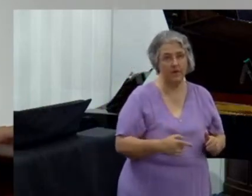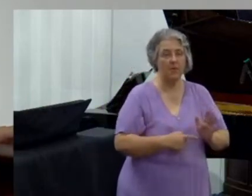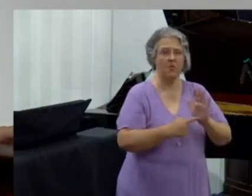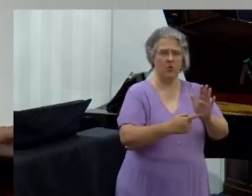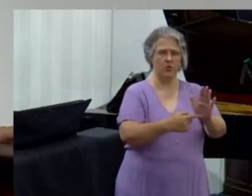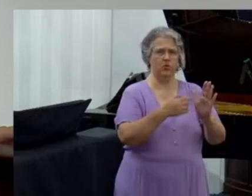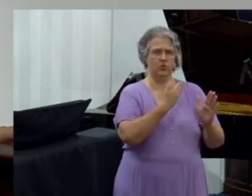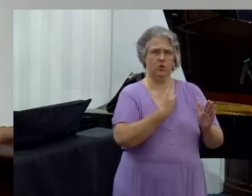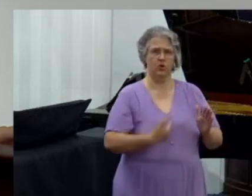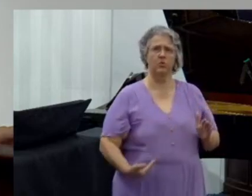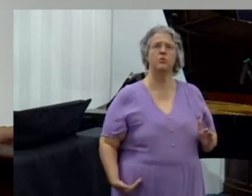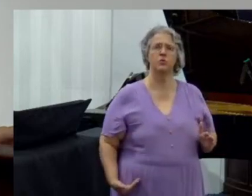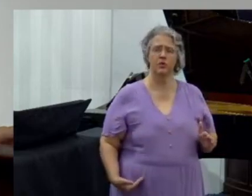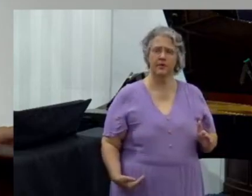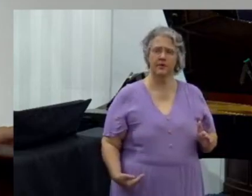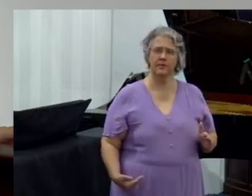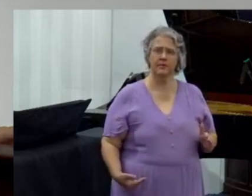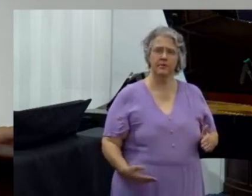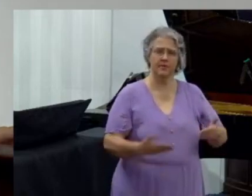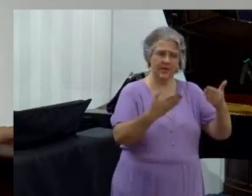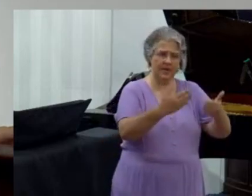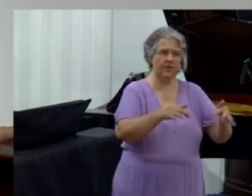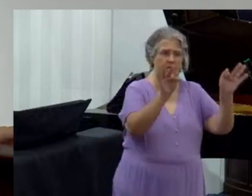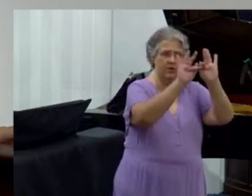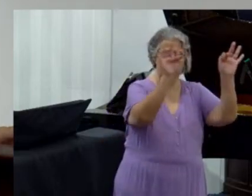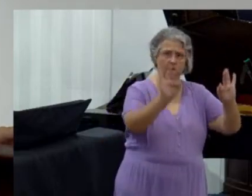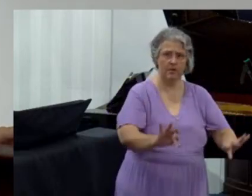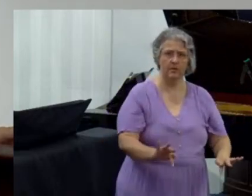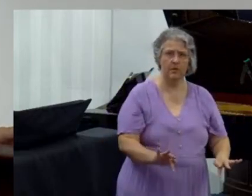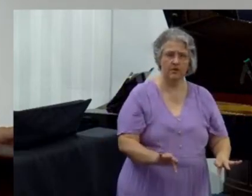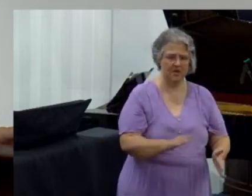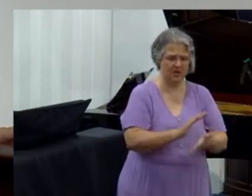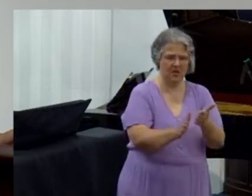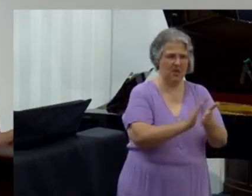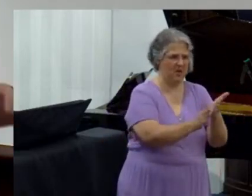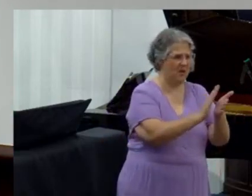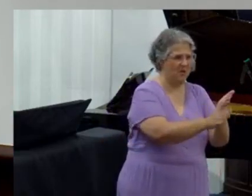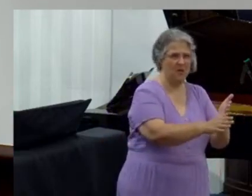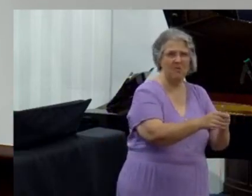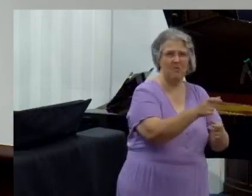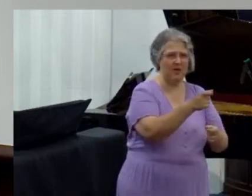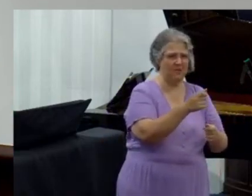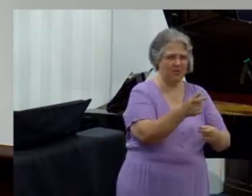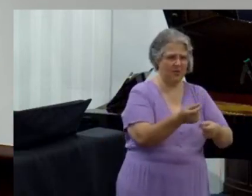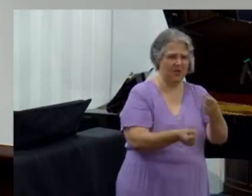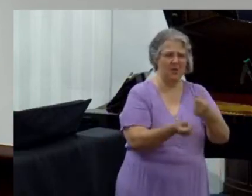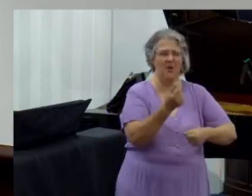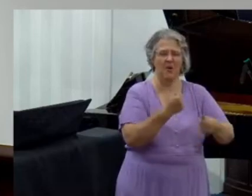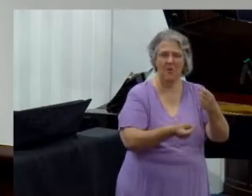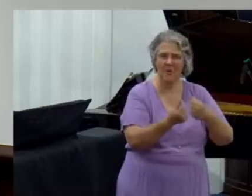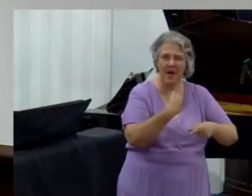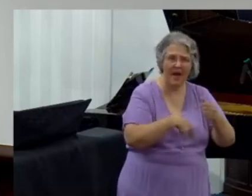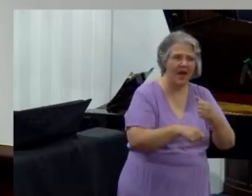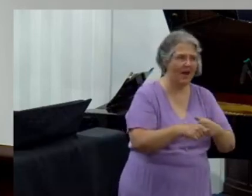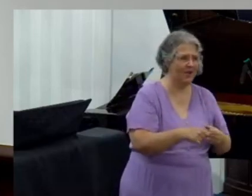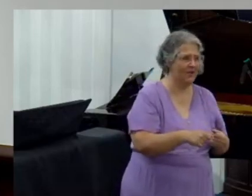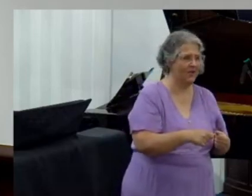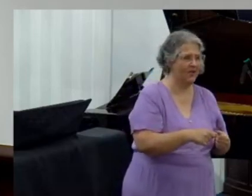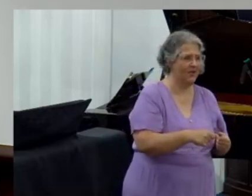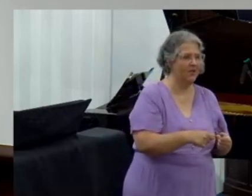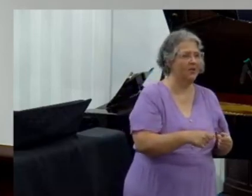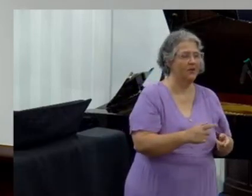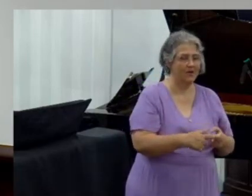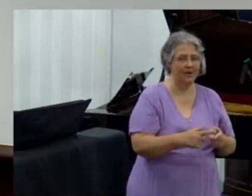autoridade sobre o templo. Ele expulsa cambistas, ele expulsa os comerciantes, ele então faz com que